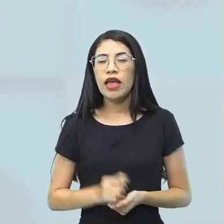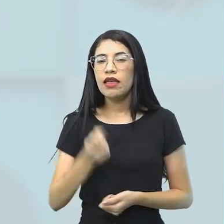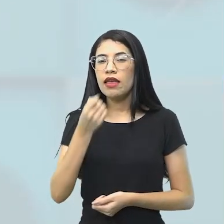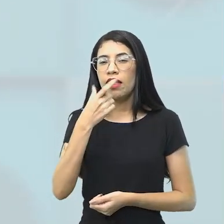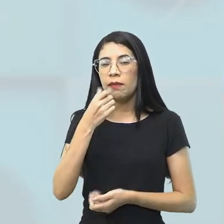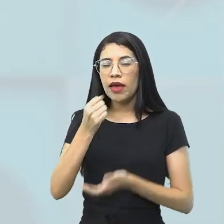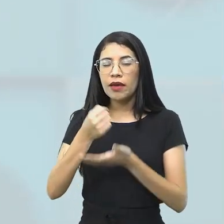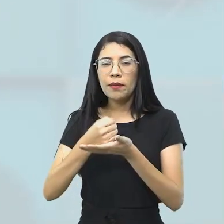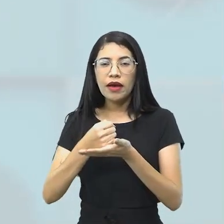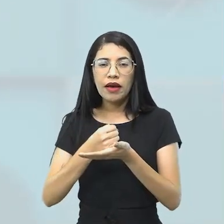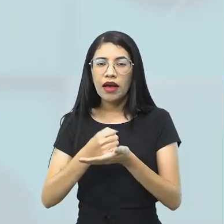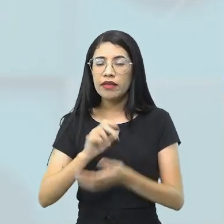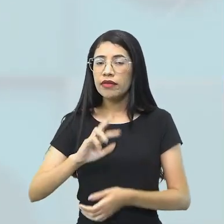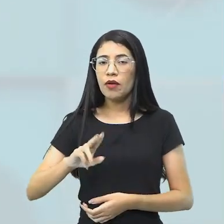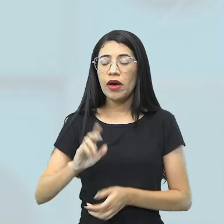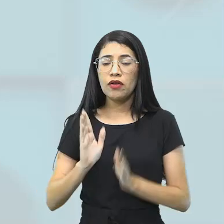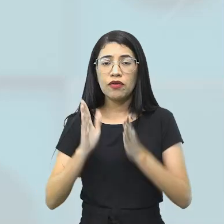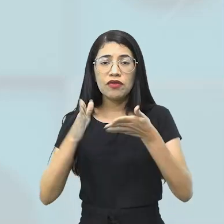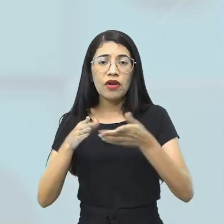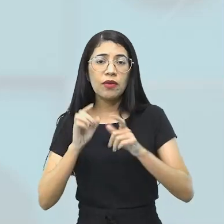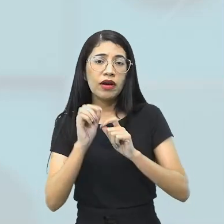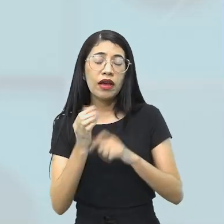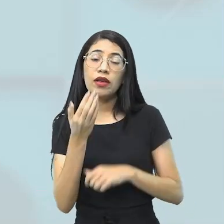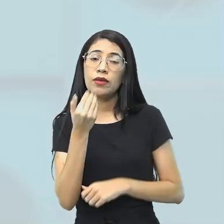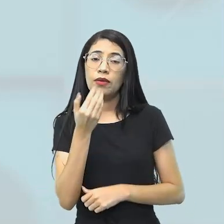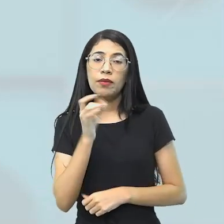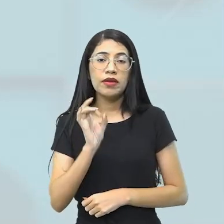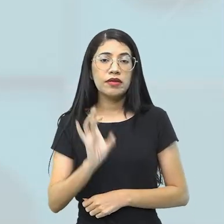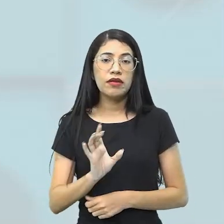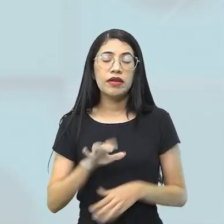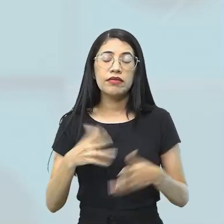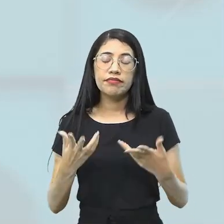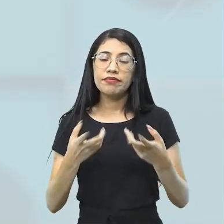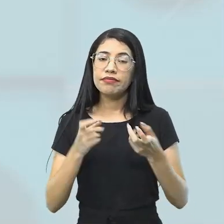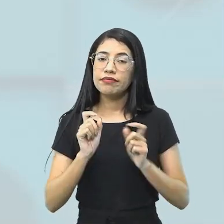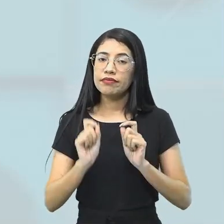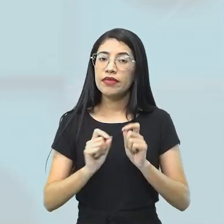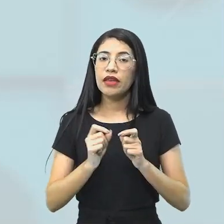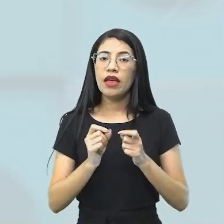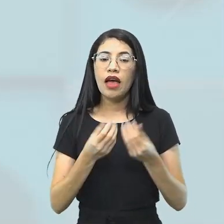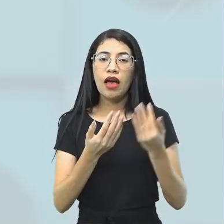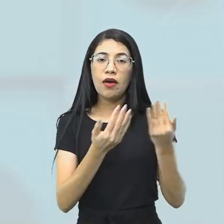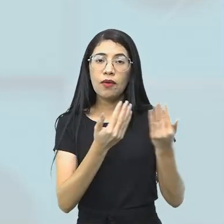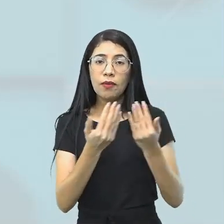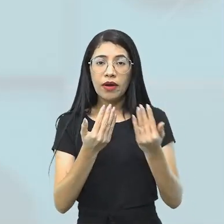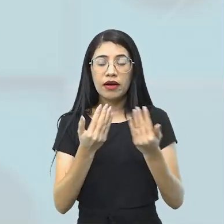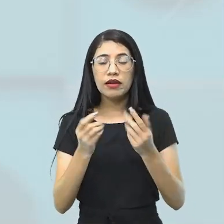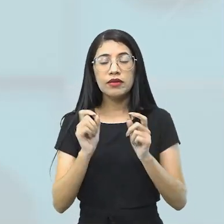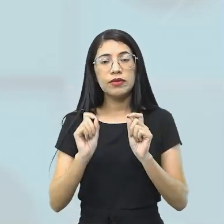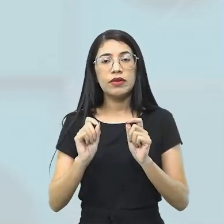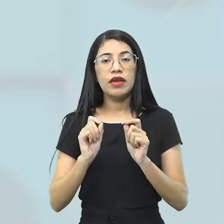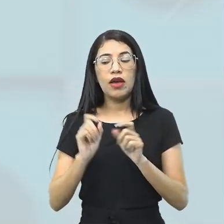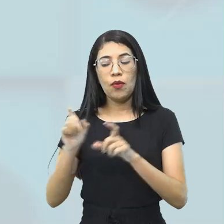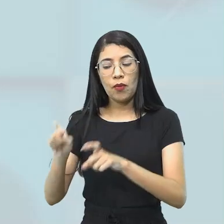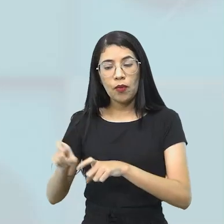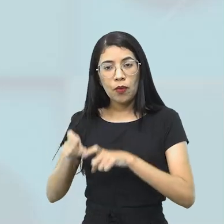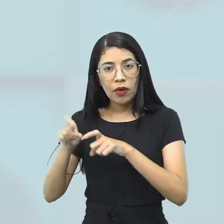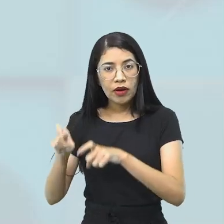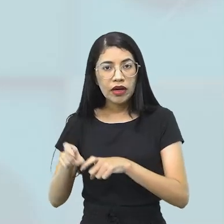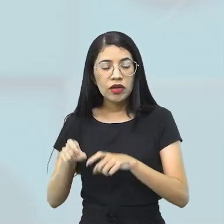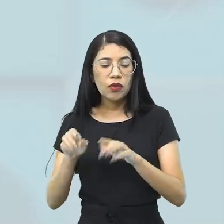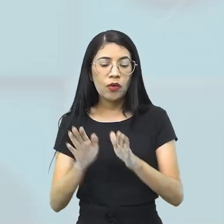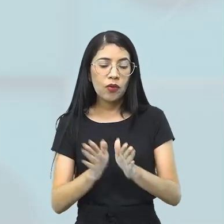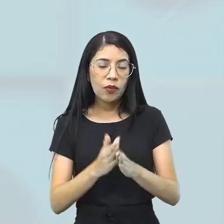Remédio para saúde, não tem, era só para comer. Então vocês percebem ali a comparação, né, do agricultor,